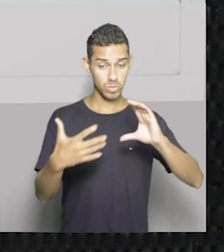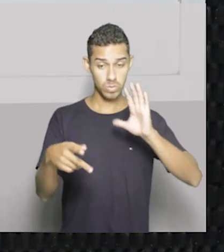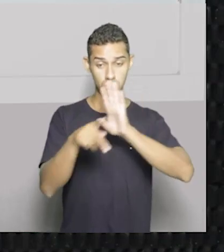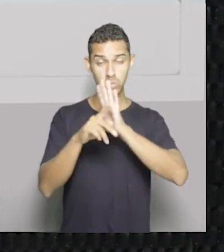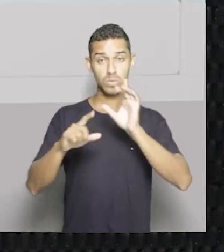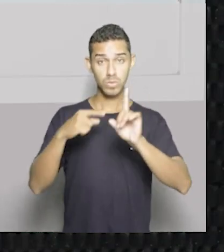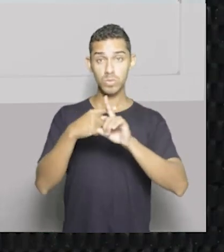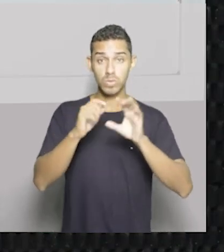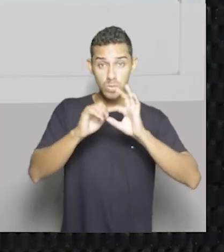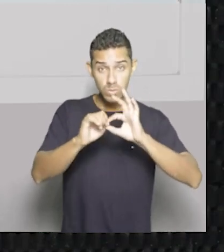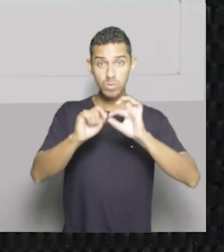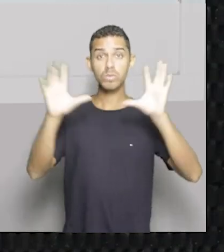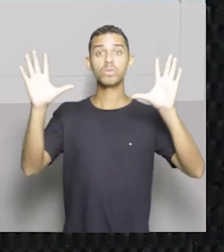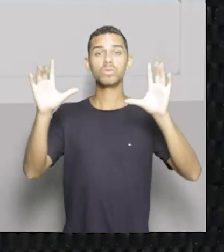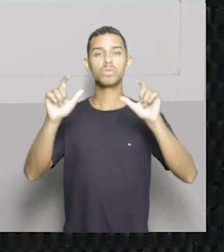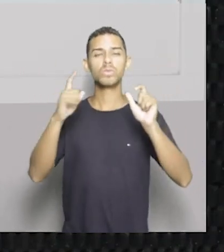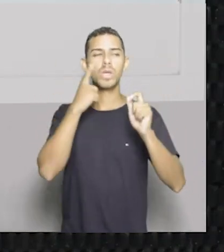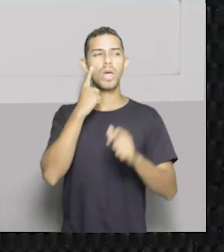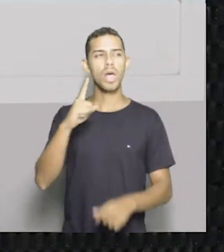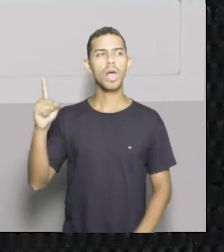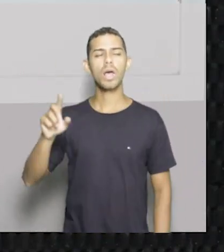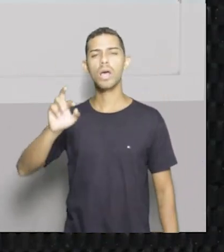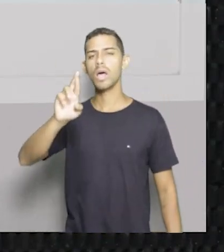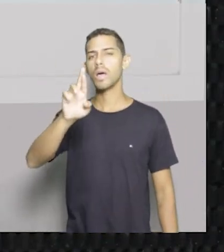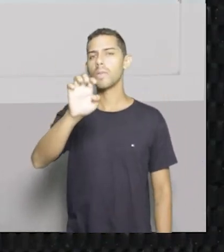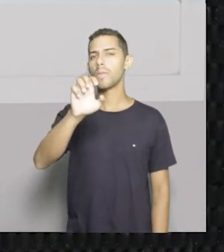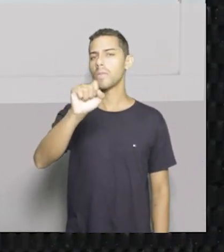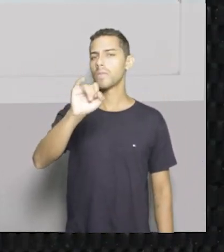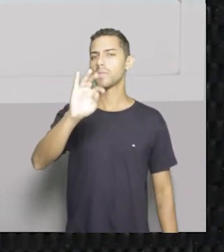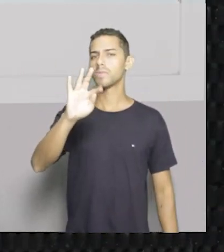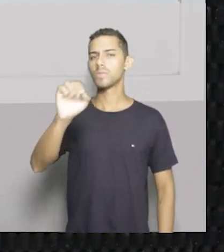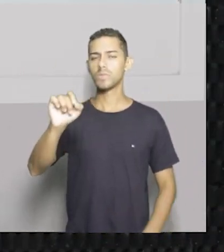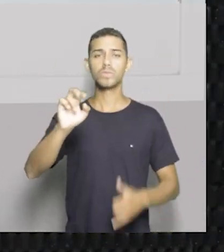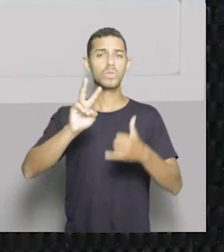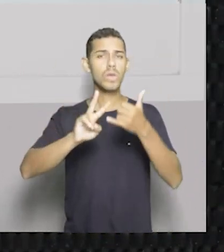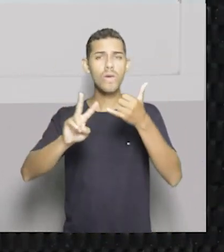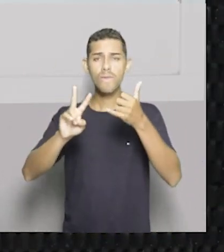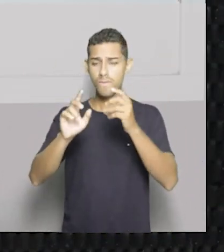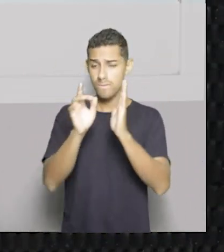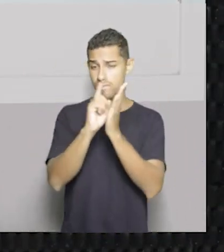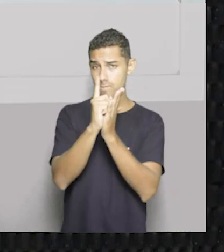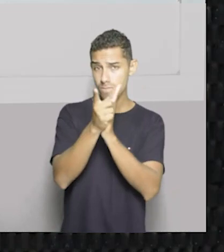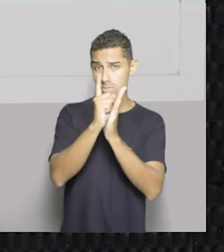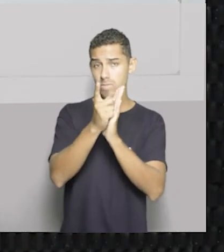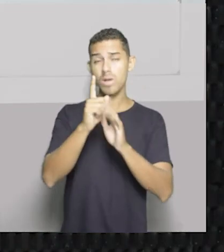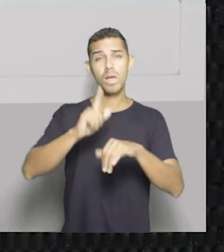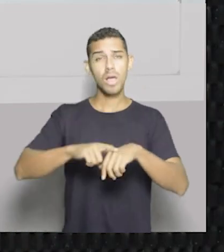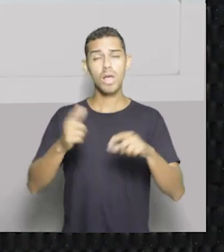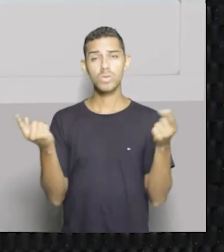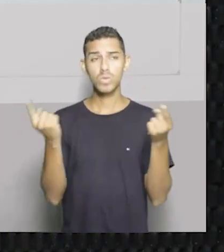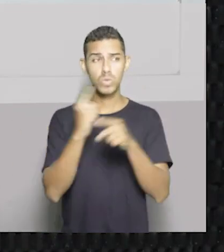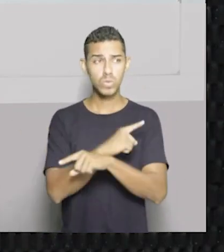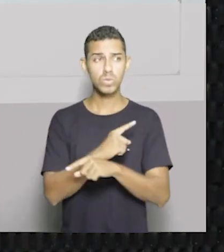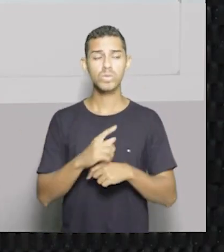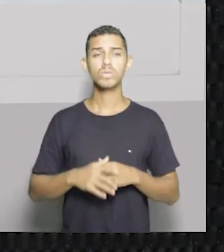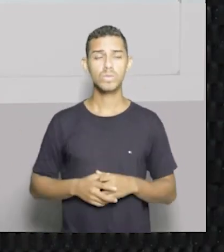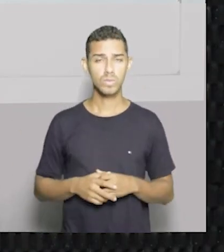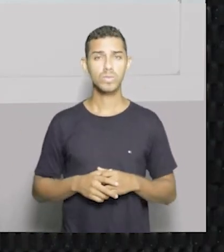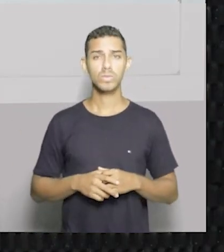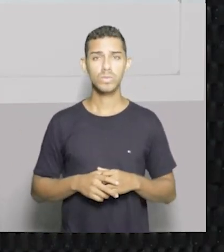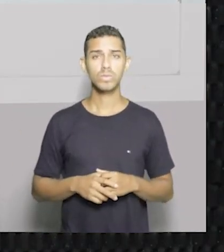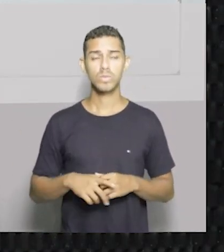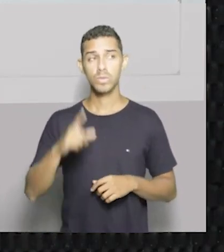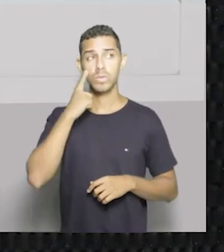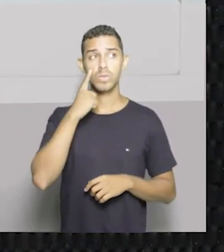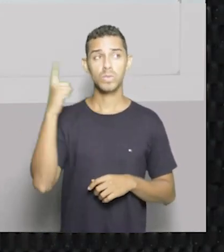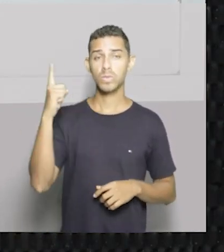a ser destacada é que a resistência do voltímetro é o contrário da do amperímetro. O